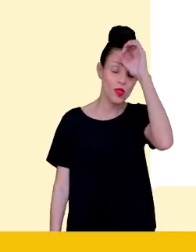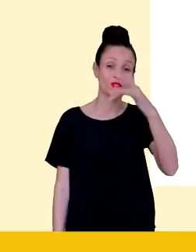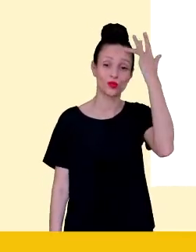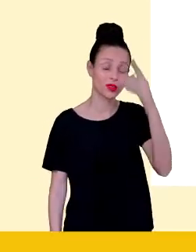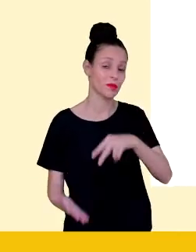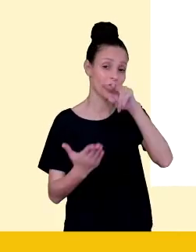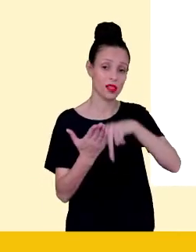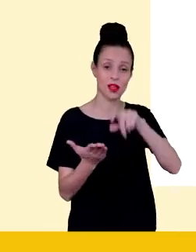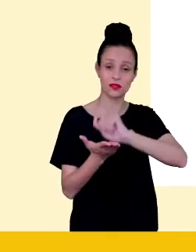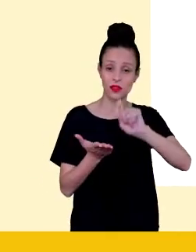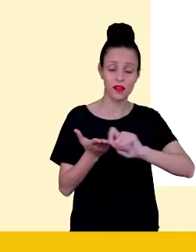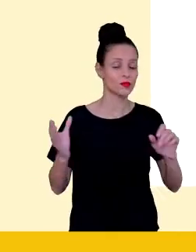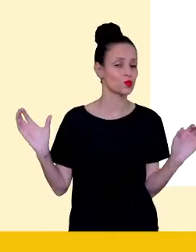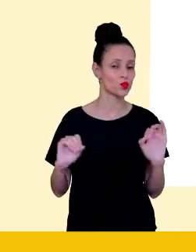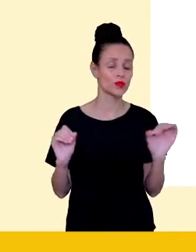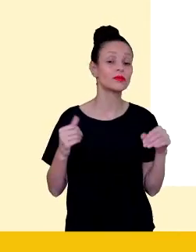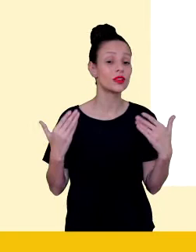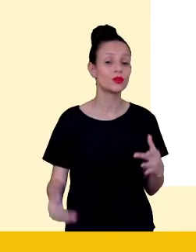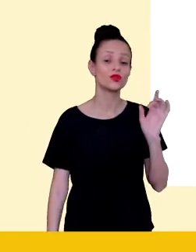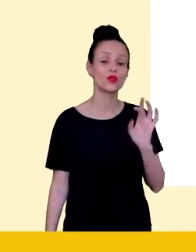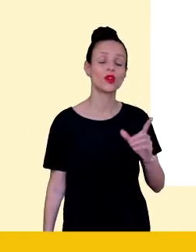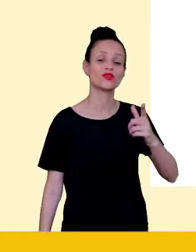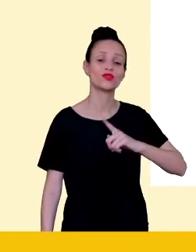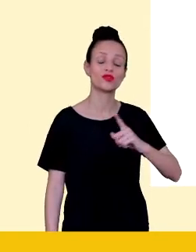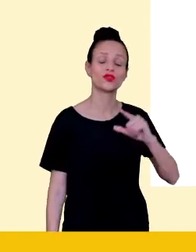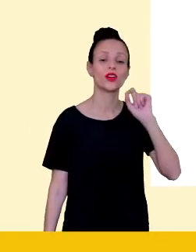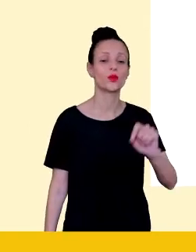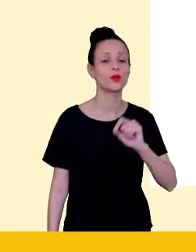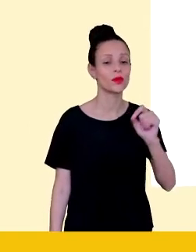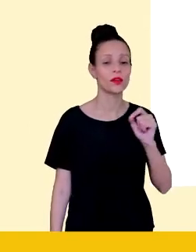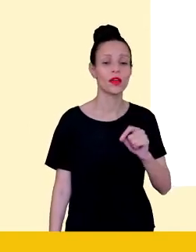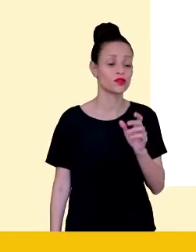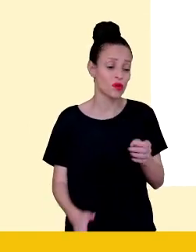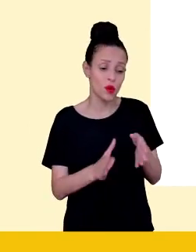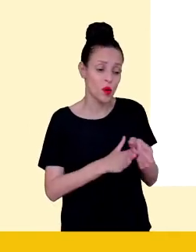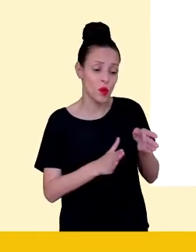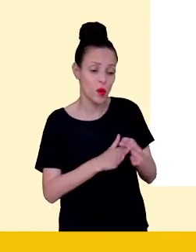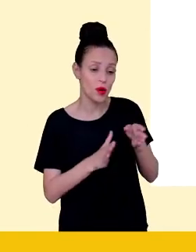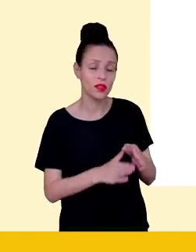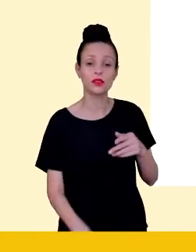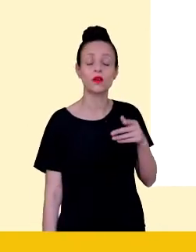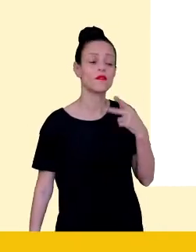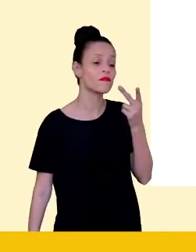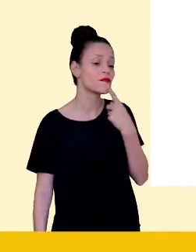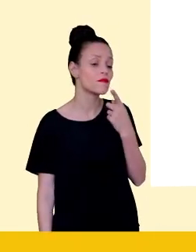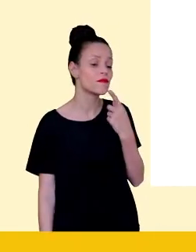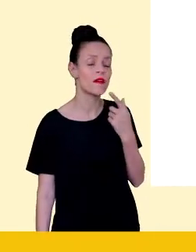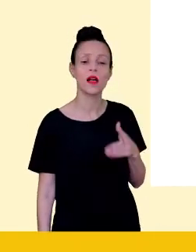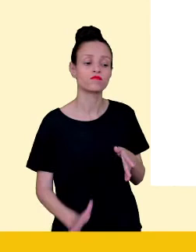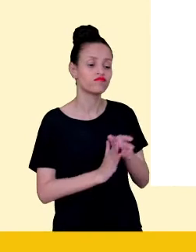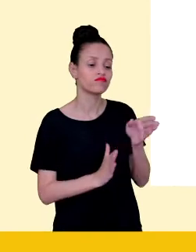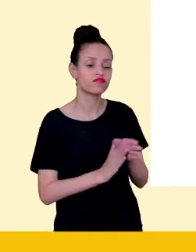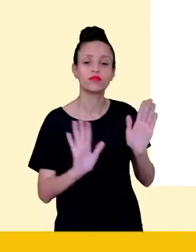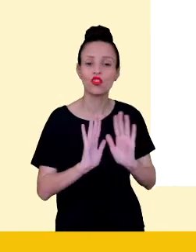né? Era analfabetos, entendeu? Então, só tinha, eles recebiam orientações oral, né?